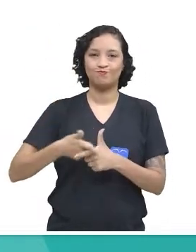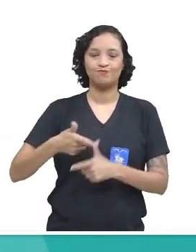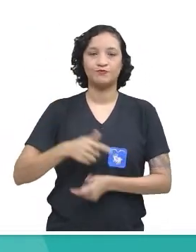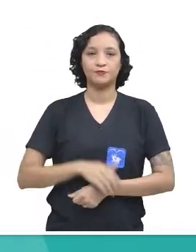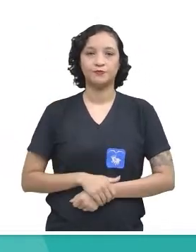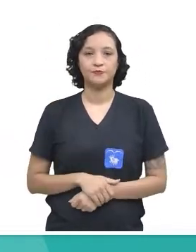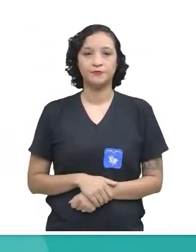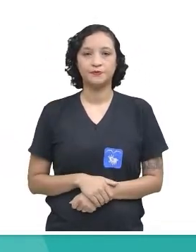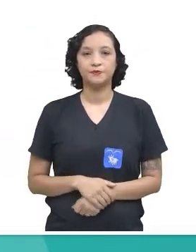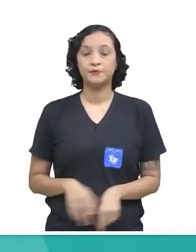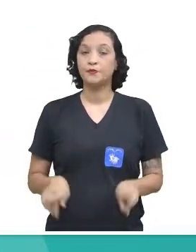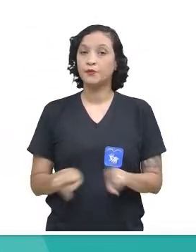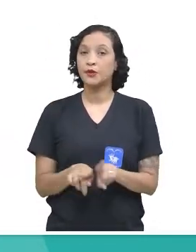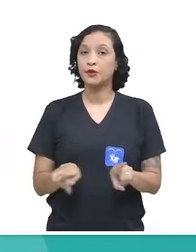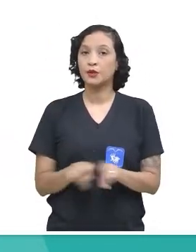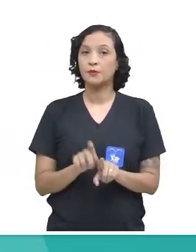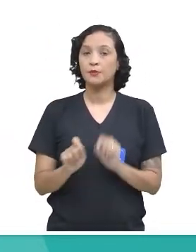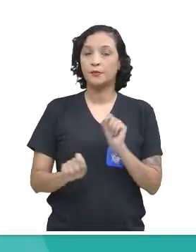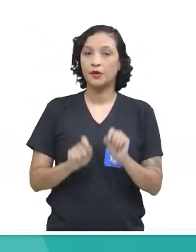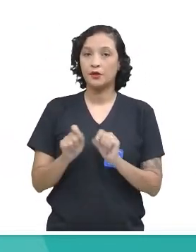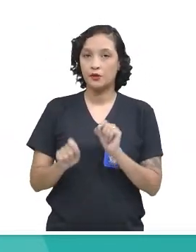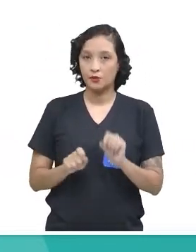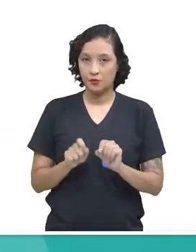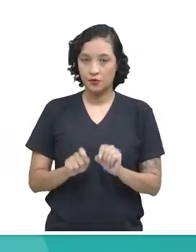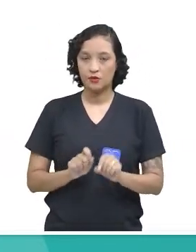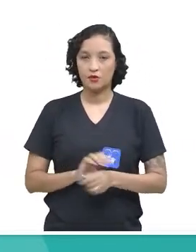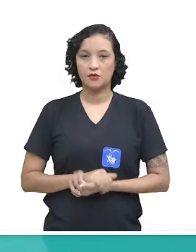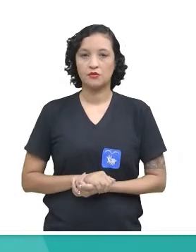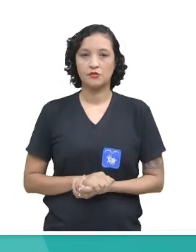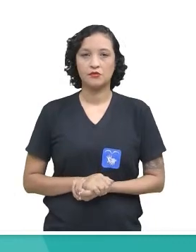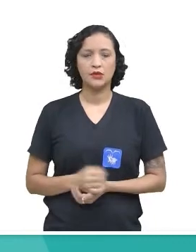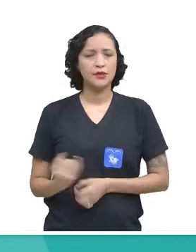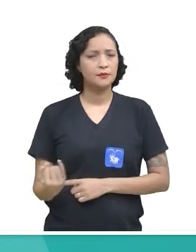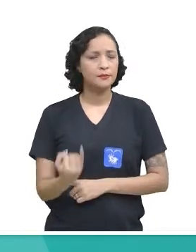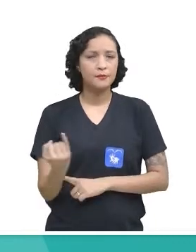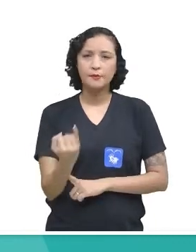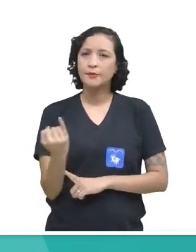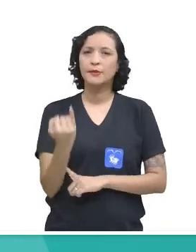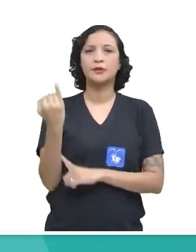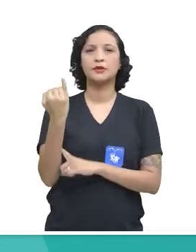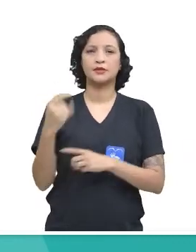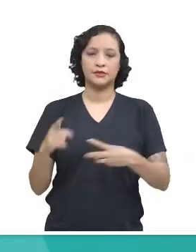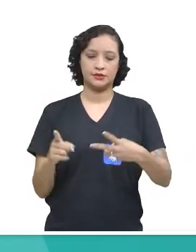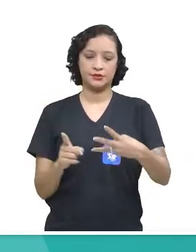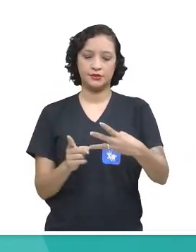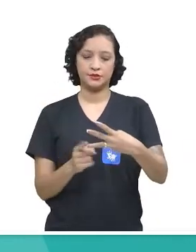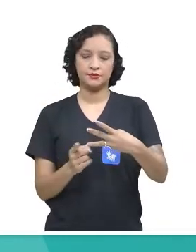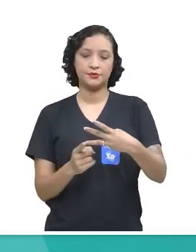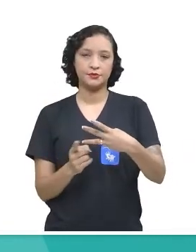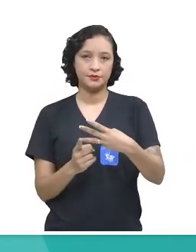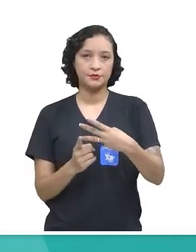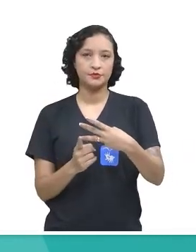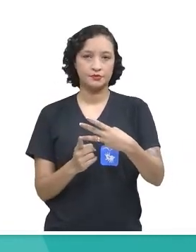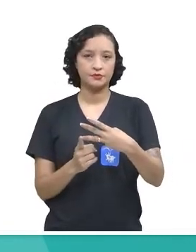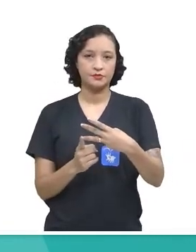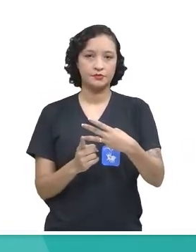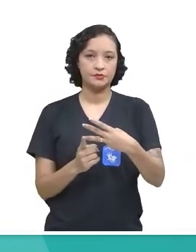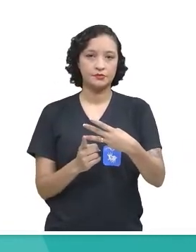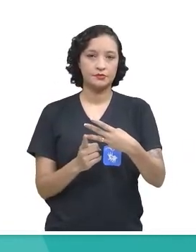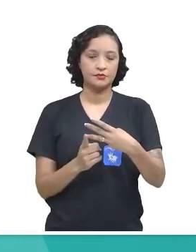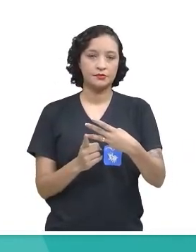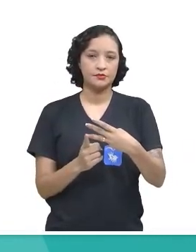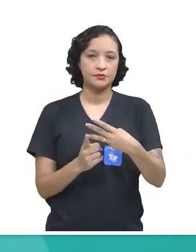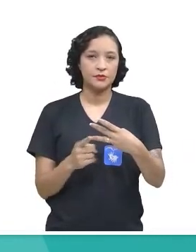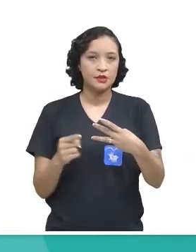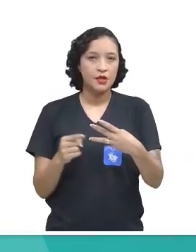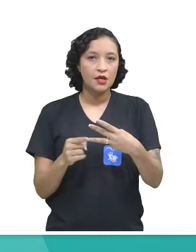outro fator também considerado muitíssimo importante, se não falar preponderante, que